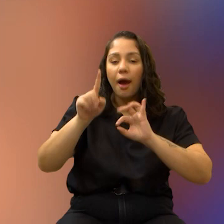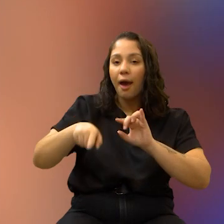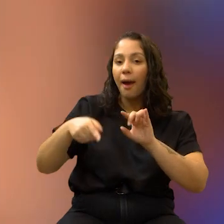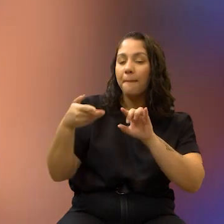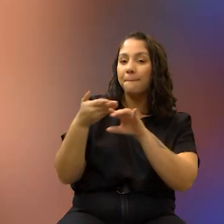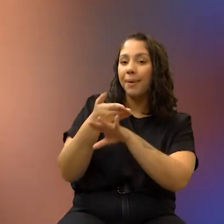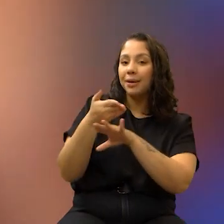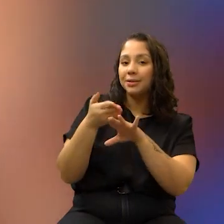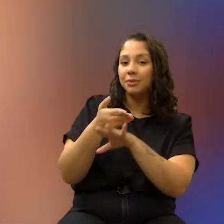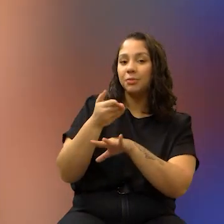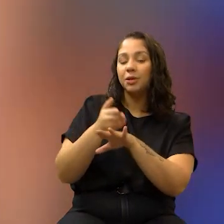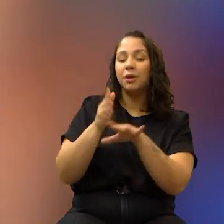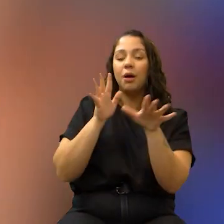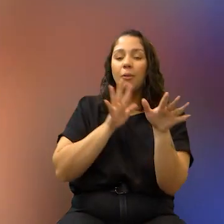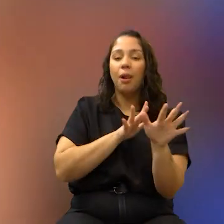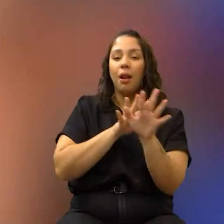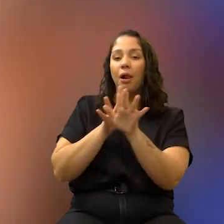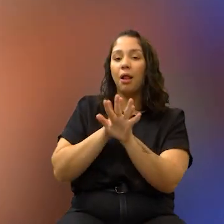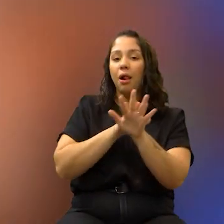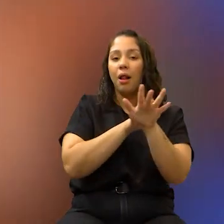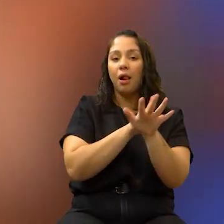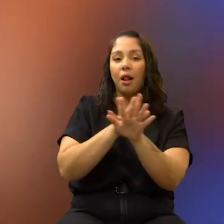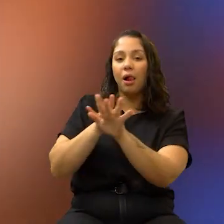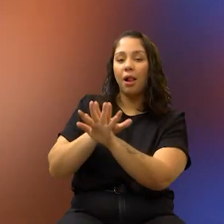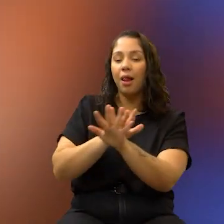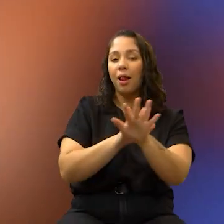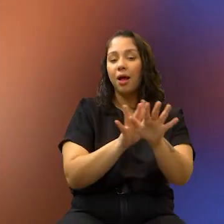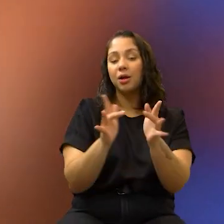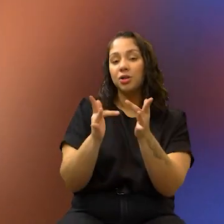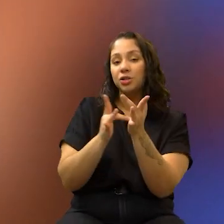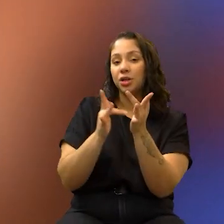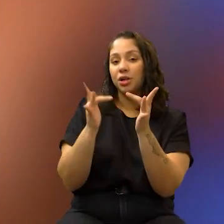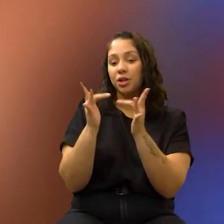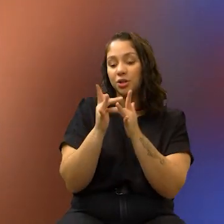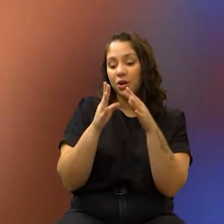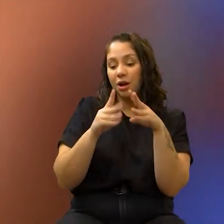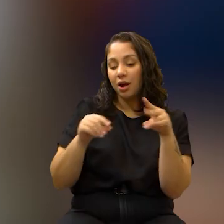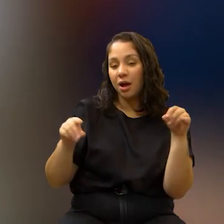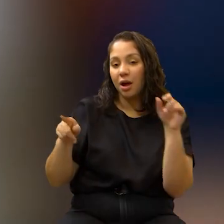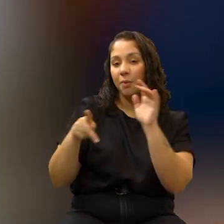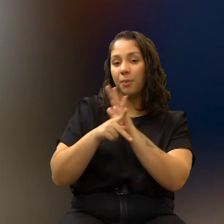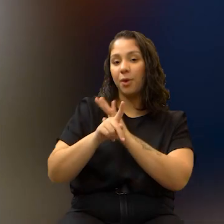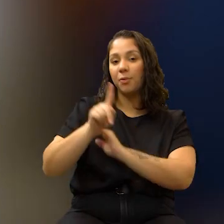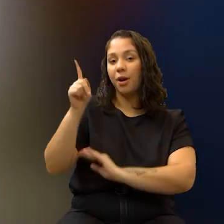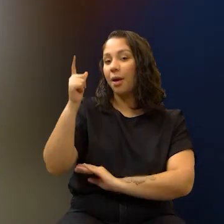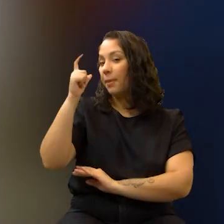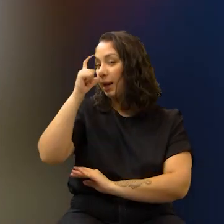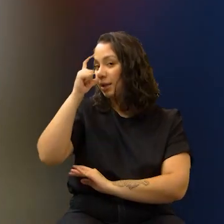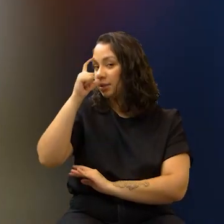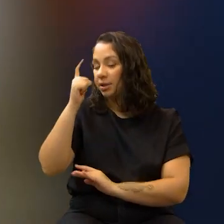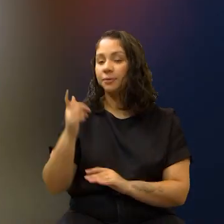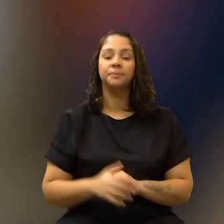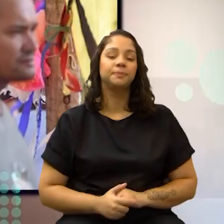se fosse alguém do povo, que um dia seguiu os passos de Jesus em terras da Palestina. E